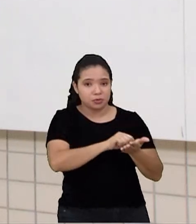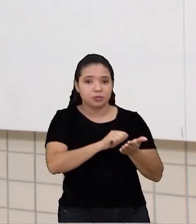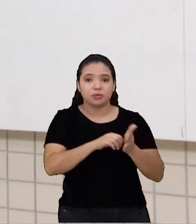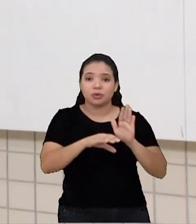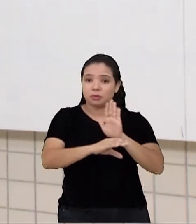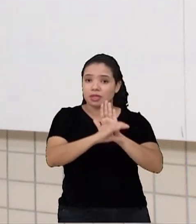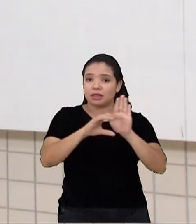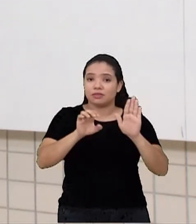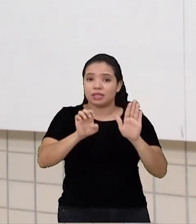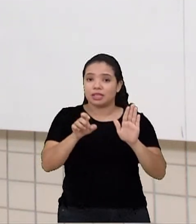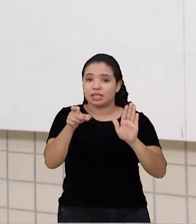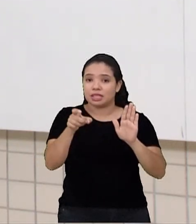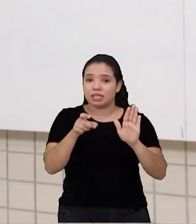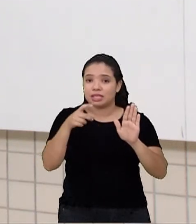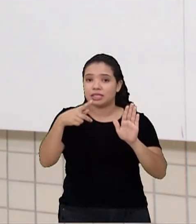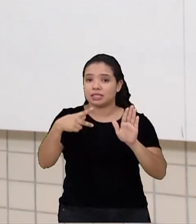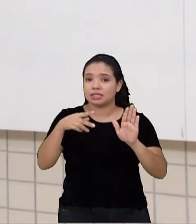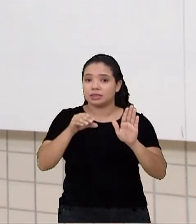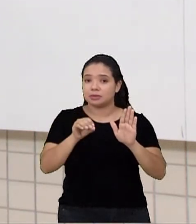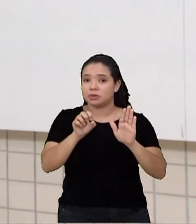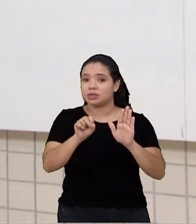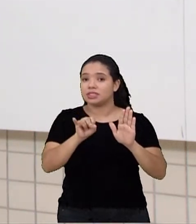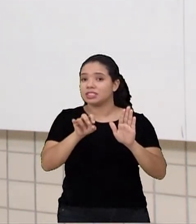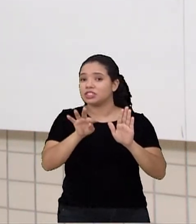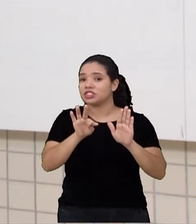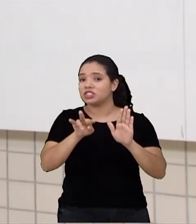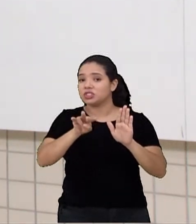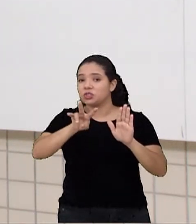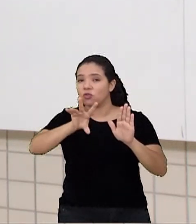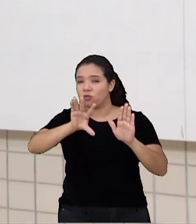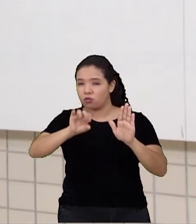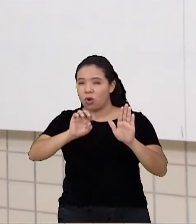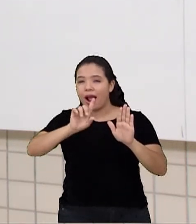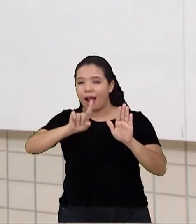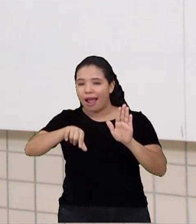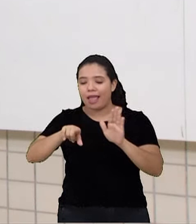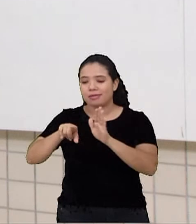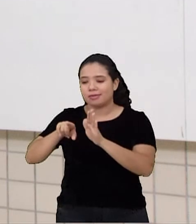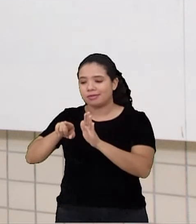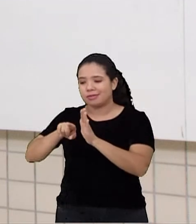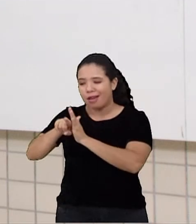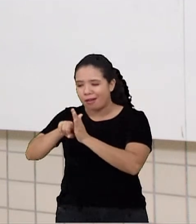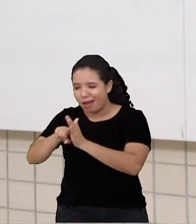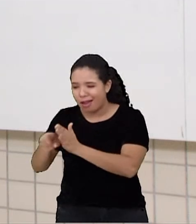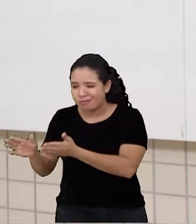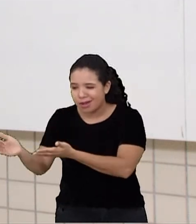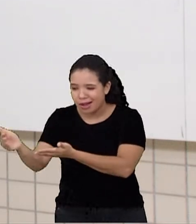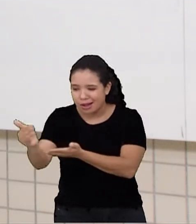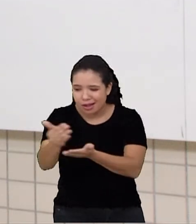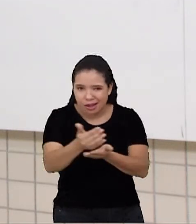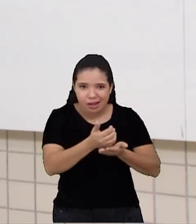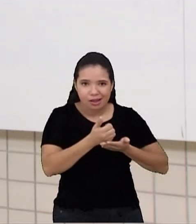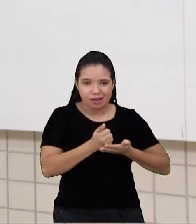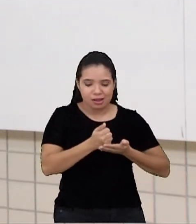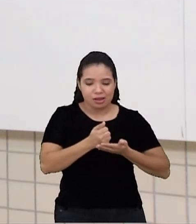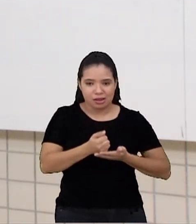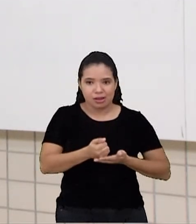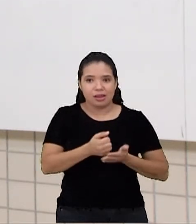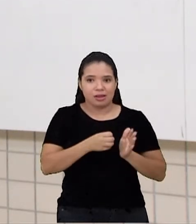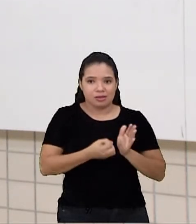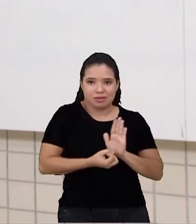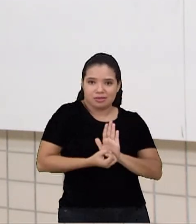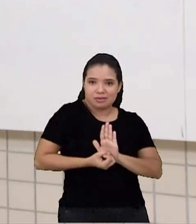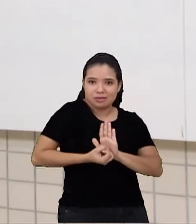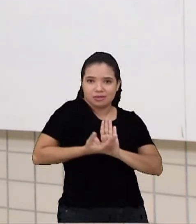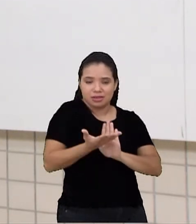expositivo. Você vai expor essa realidade, tá? Sem ficar se envolvendo, dando sua opinião. Tudo bem? Então,